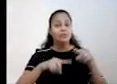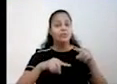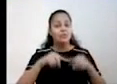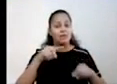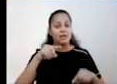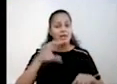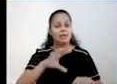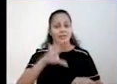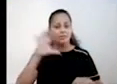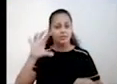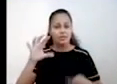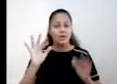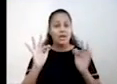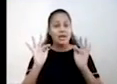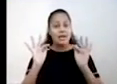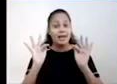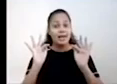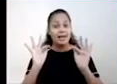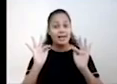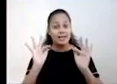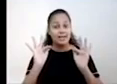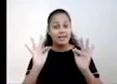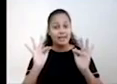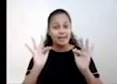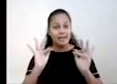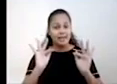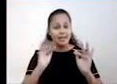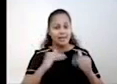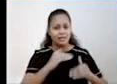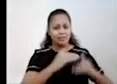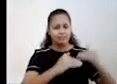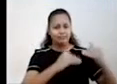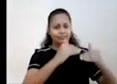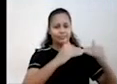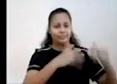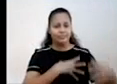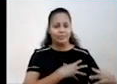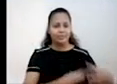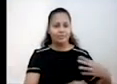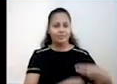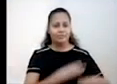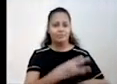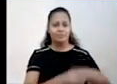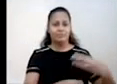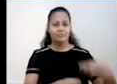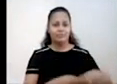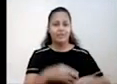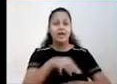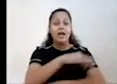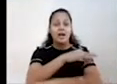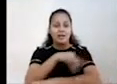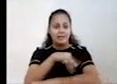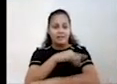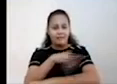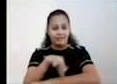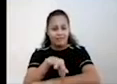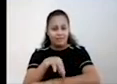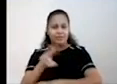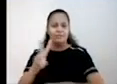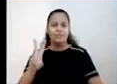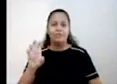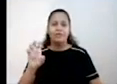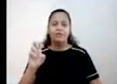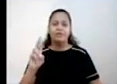da região e técnicas passadas de geração a geração, é chamado de arquitetura